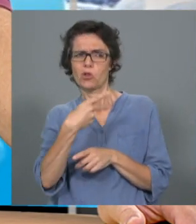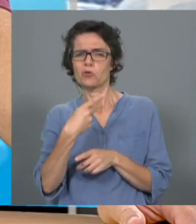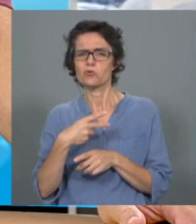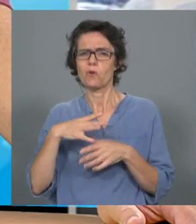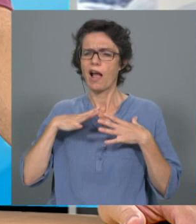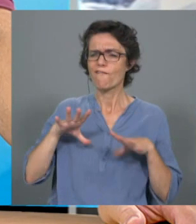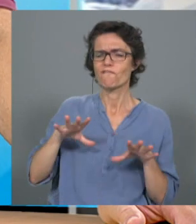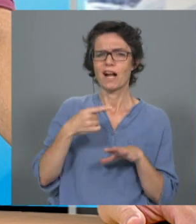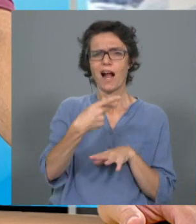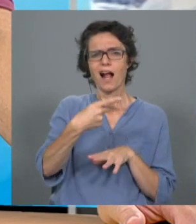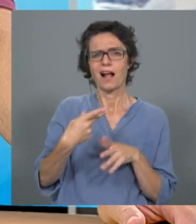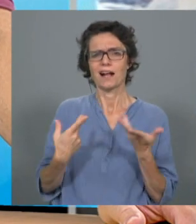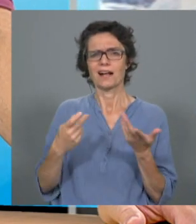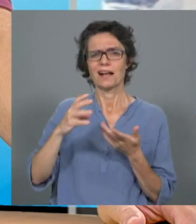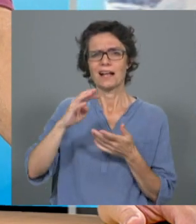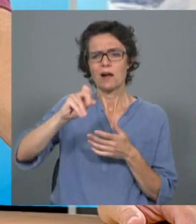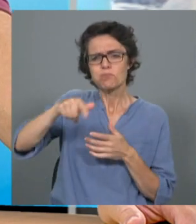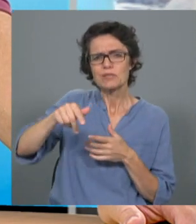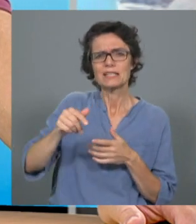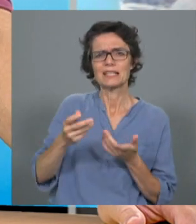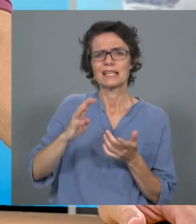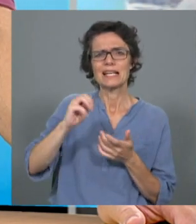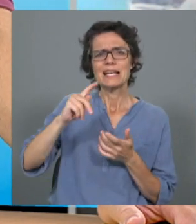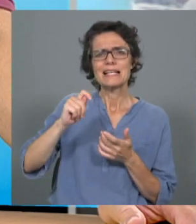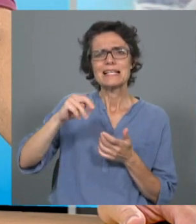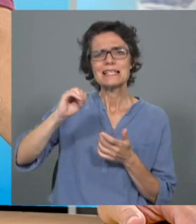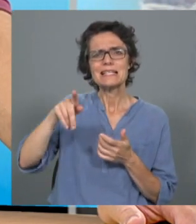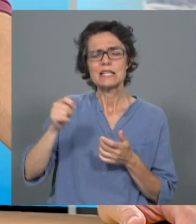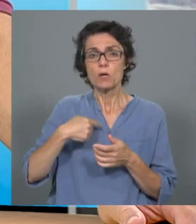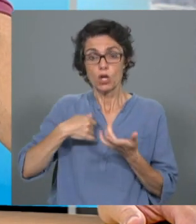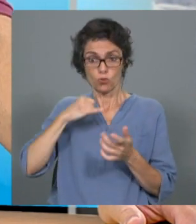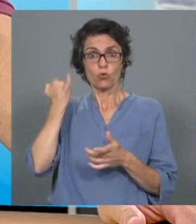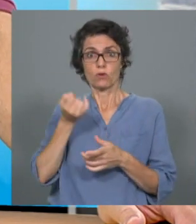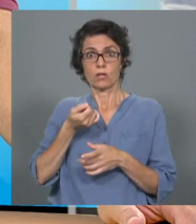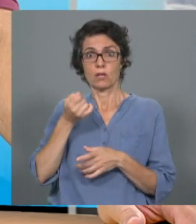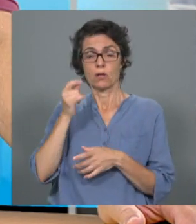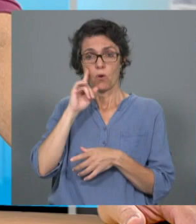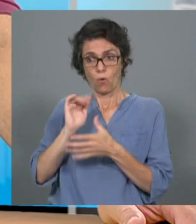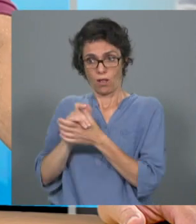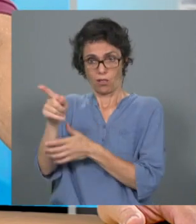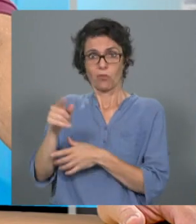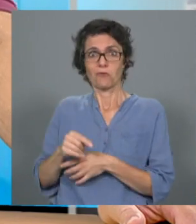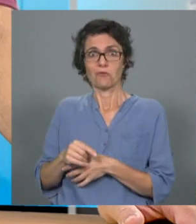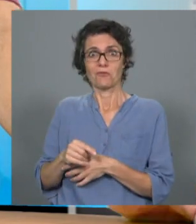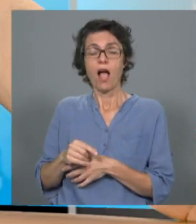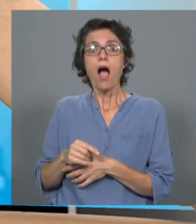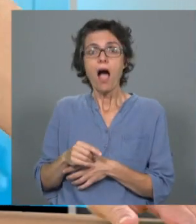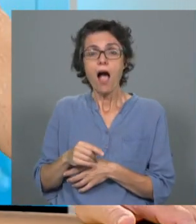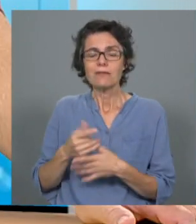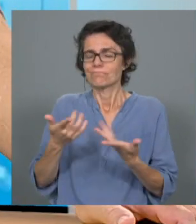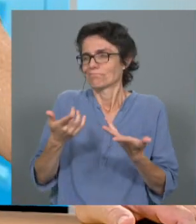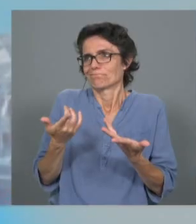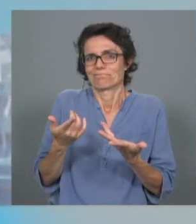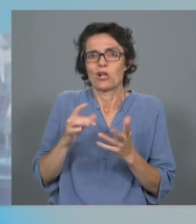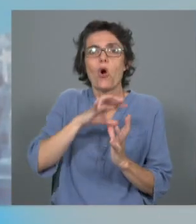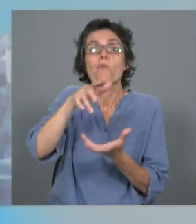Sesimbra, passámos 2 ou 3 anos já na minha parte final, mas já não... Eu sou tio da noiva. Eu sei, de maneira que isto o mundo é pequeno, a